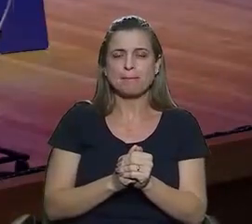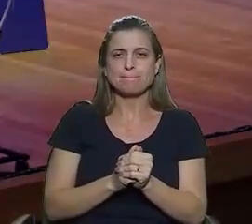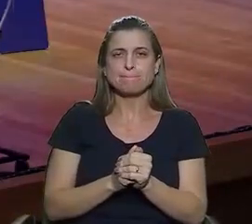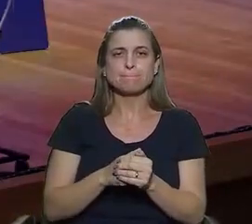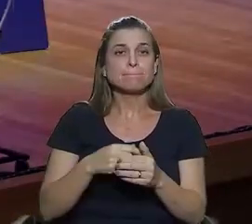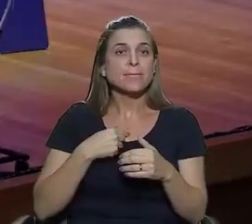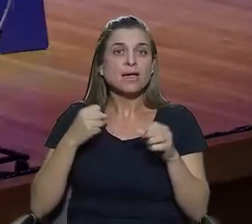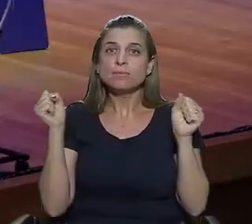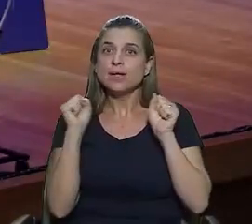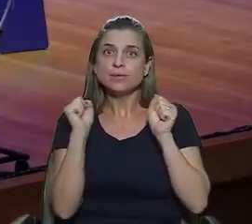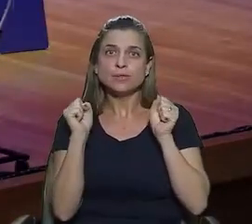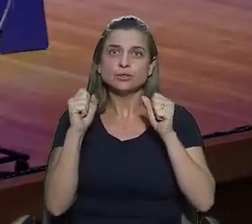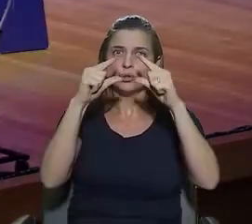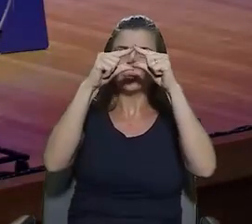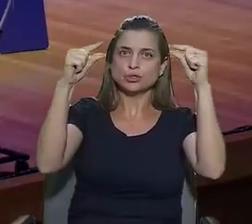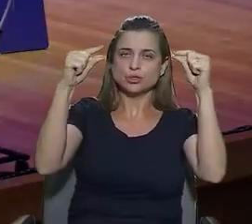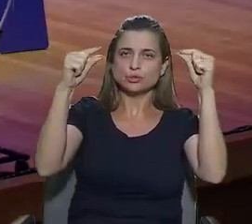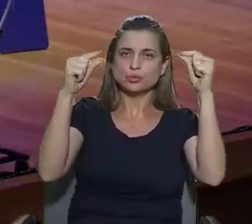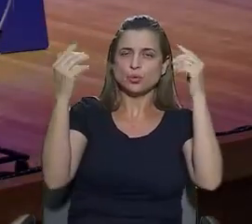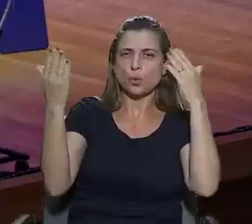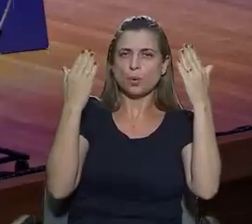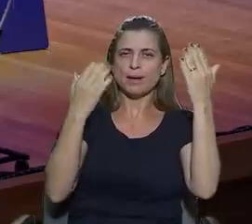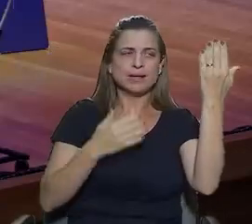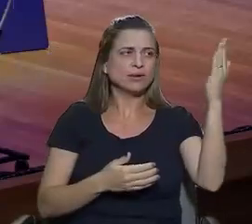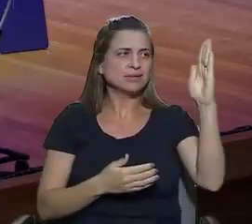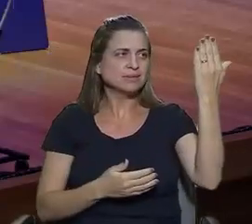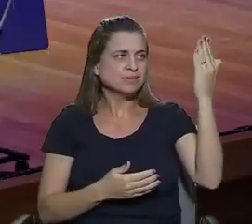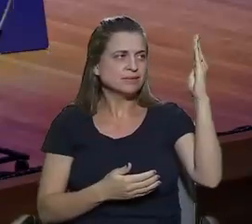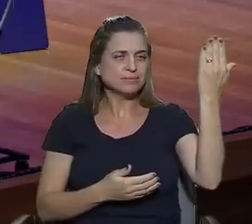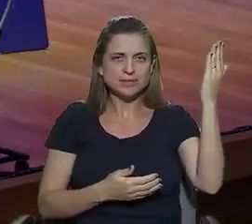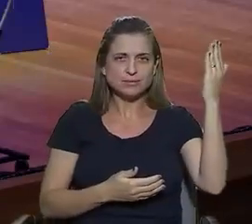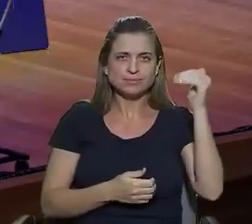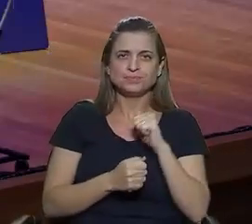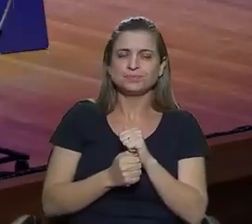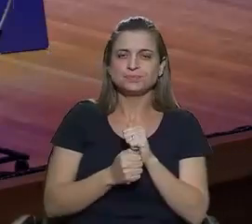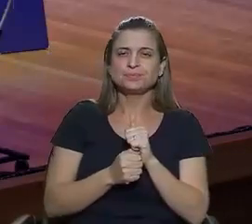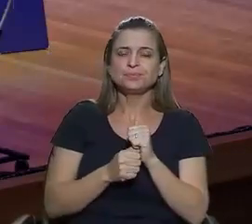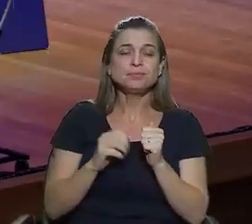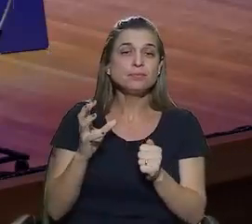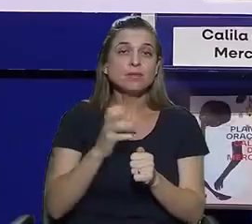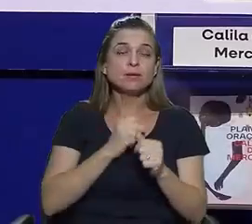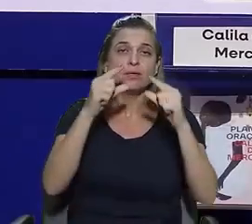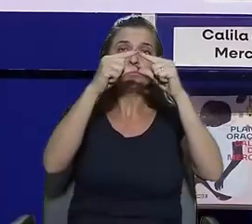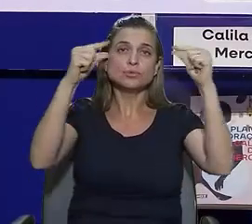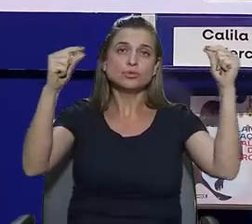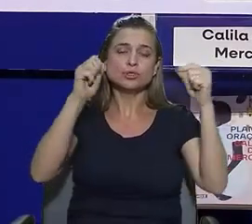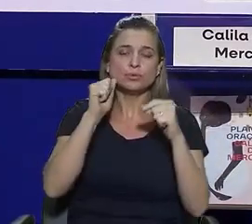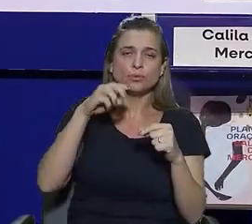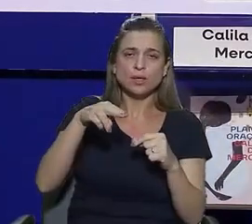Eu adoro o título espelho, eu digo título... Eu amo o título do livro do Antônio Cícero,